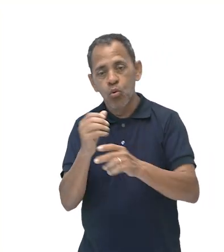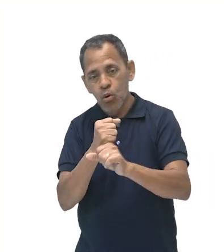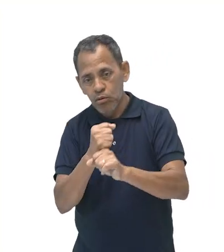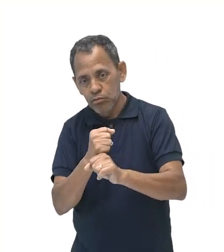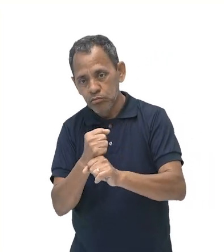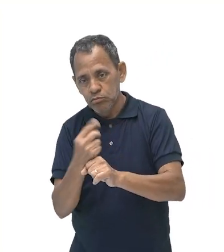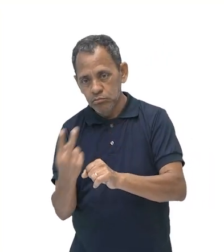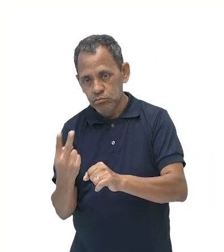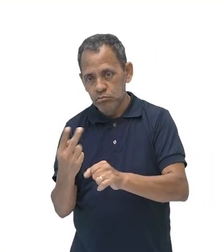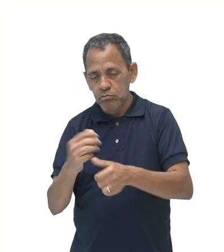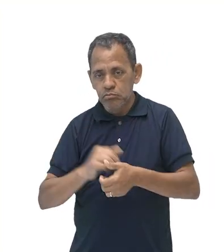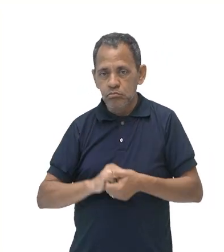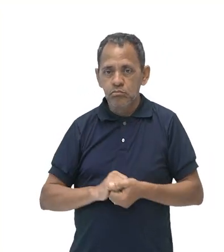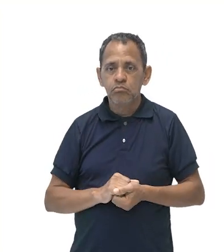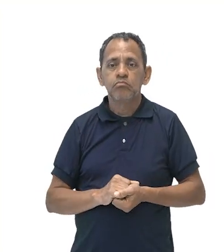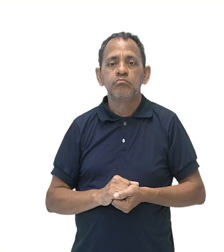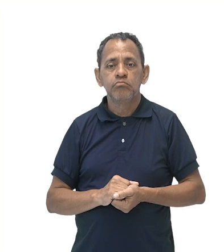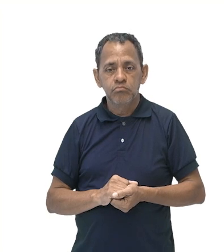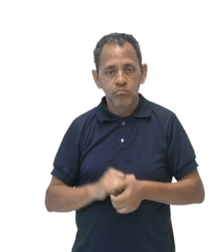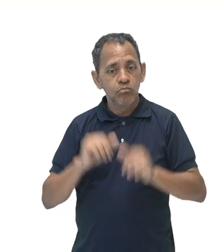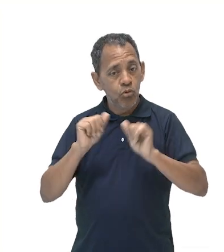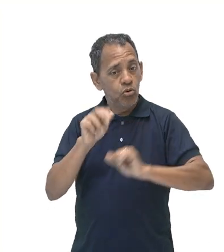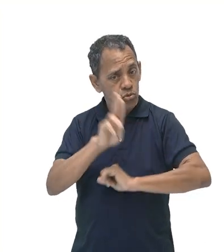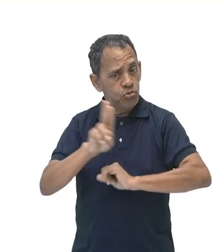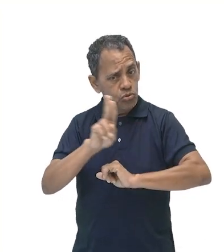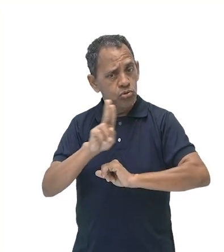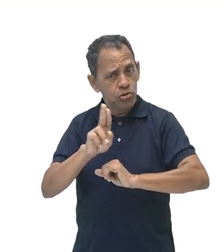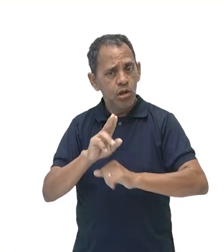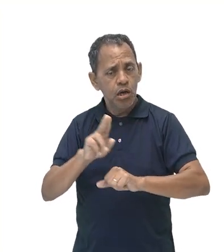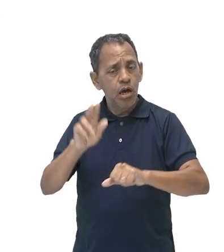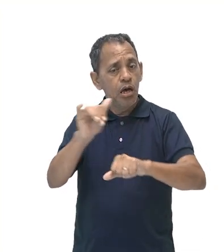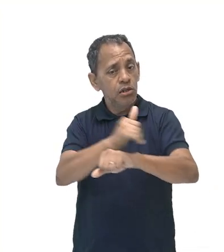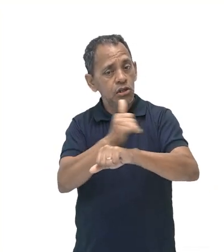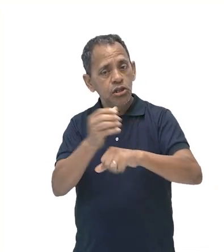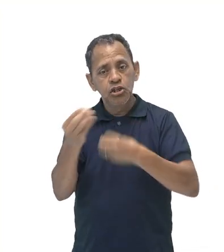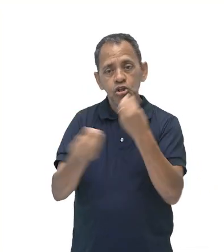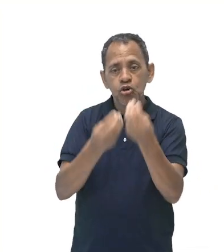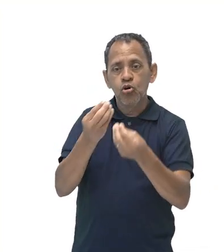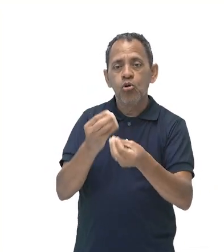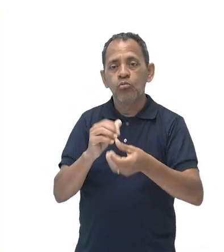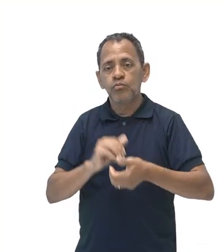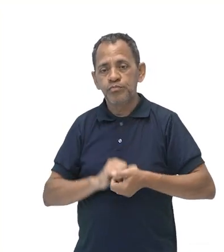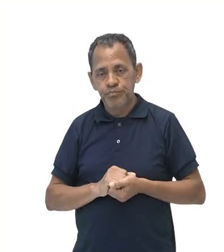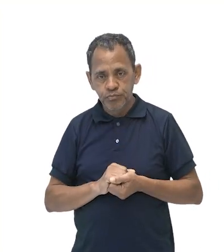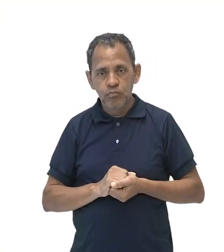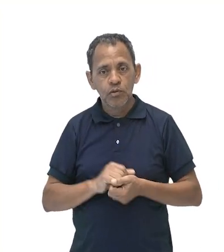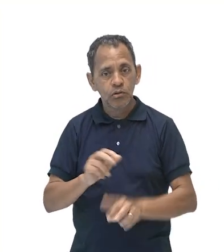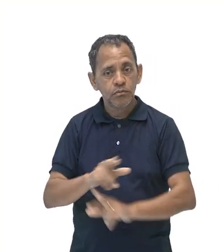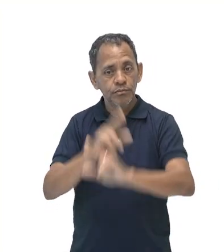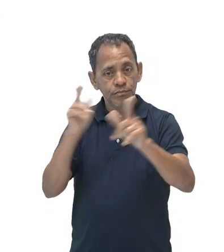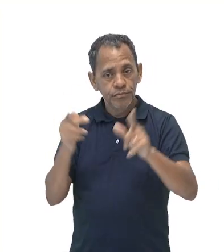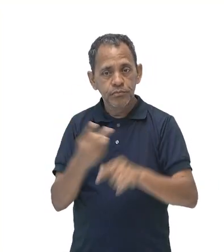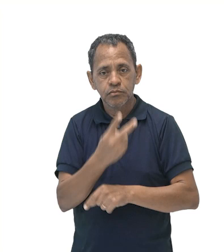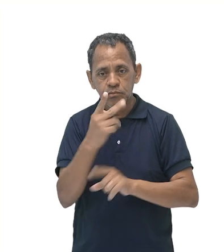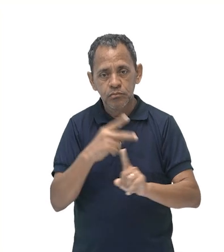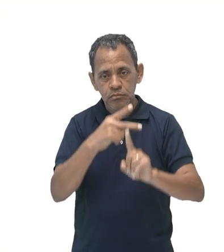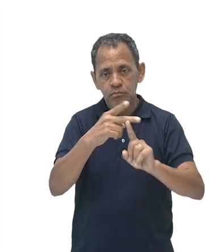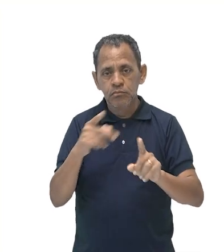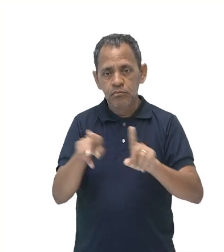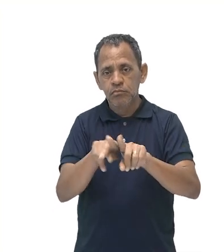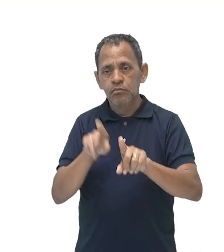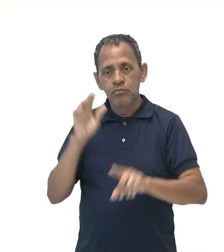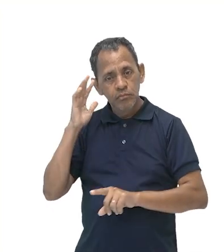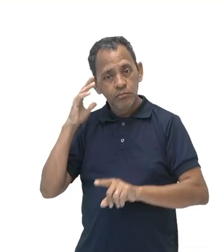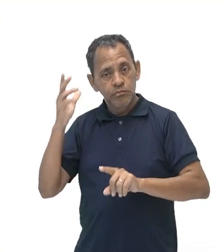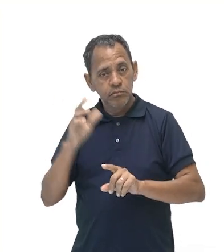Então, essa é uma aplicação de como utilizar a diferença de dois quadrados para resolver